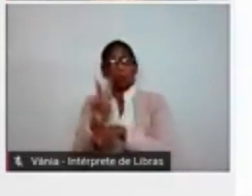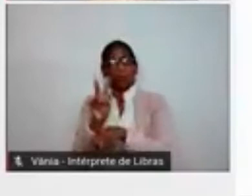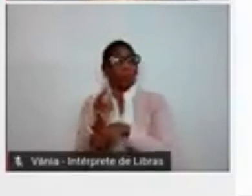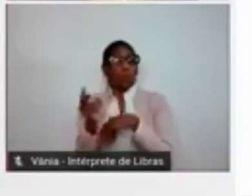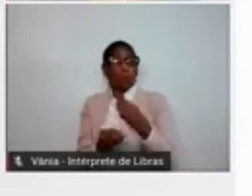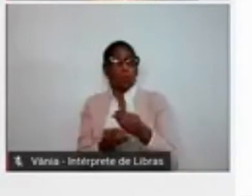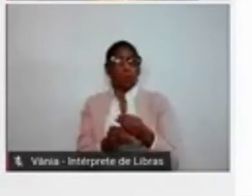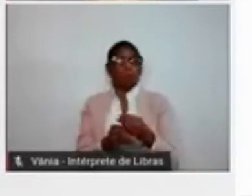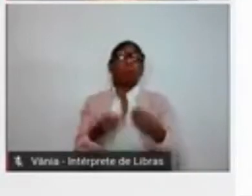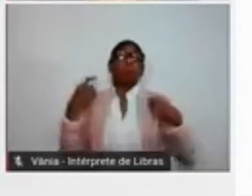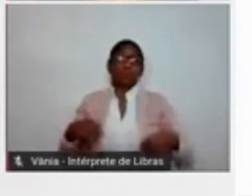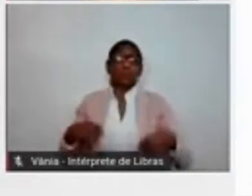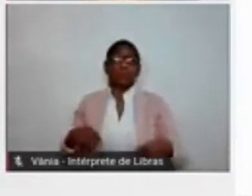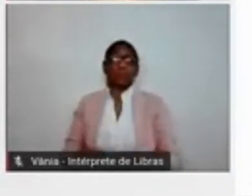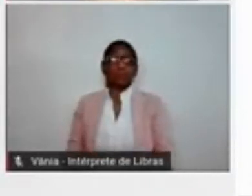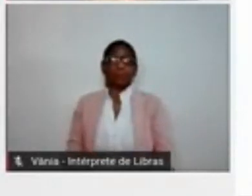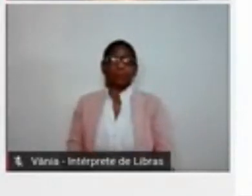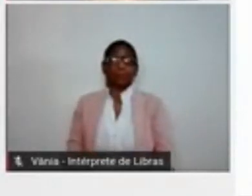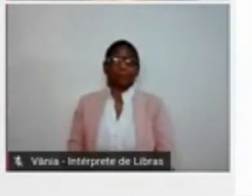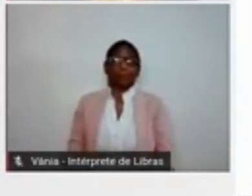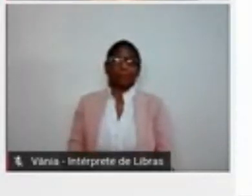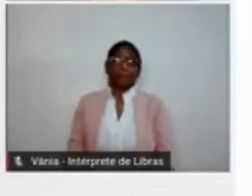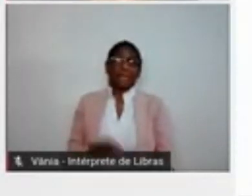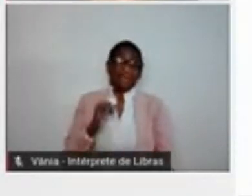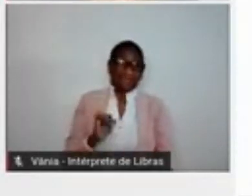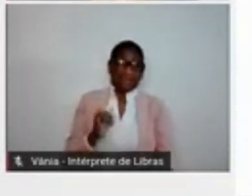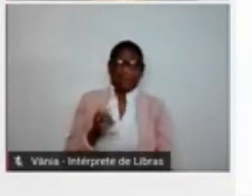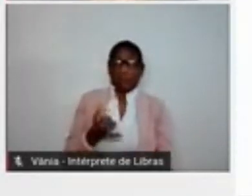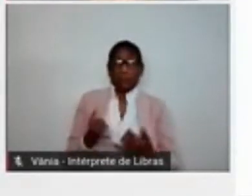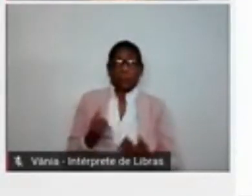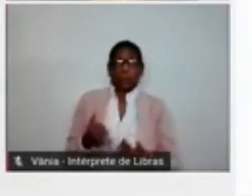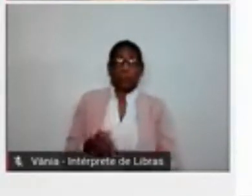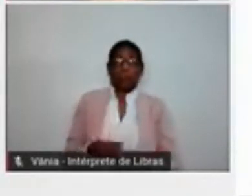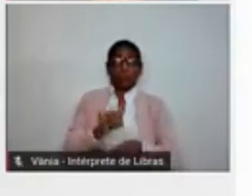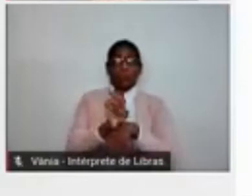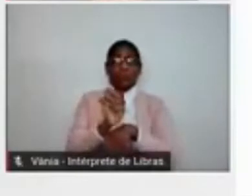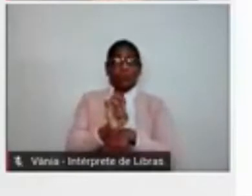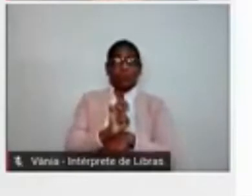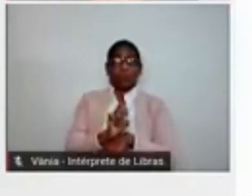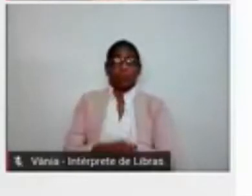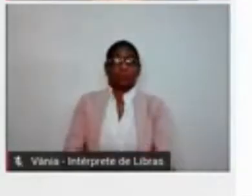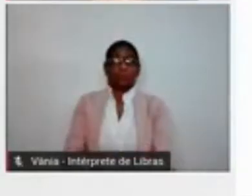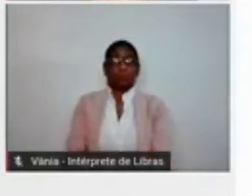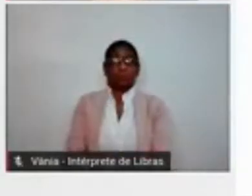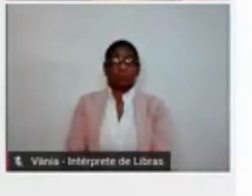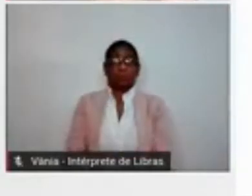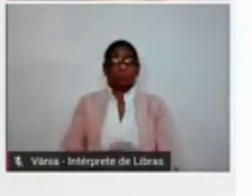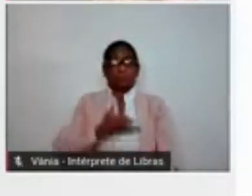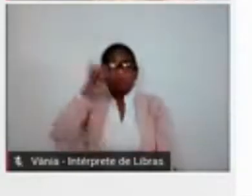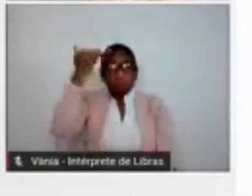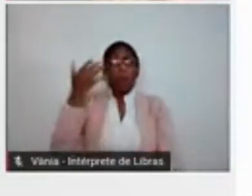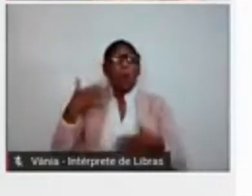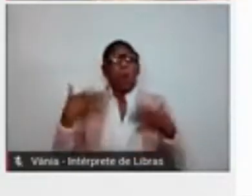todos, mas se, por algum motivo, o Estado, se as pessoas se descuidarem